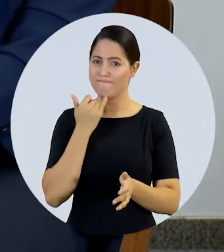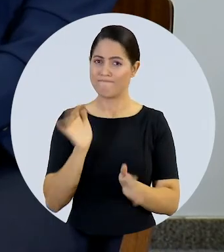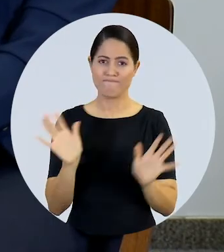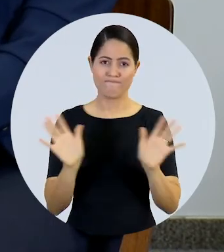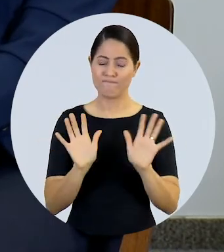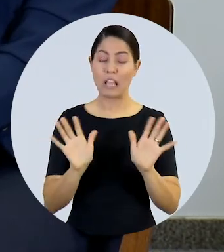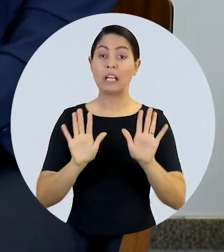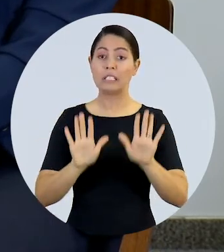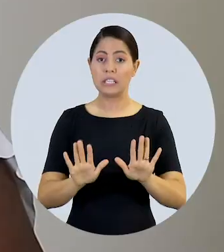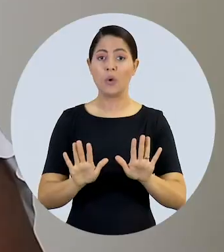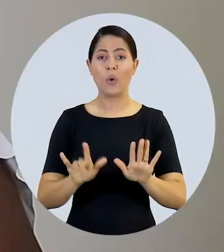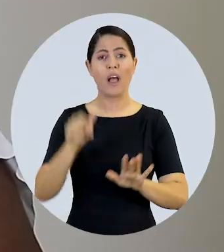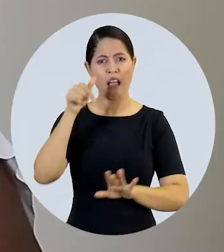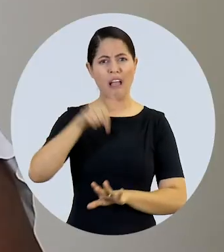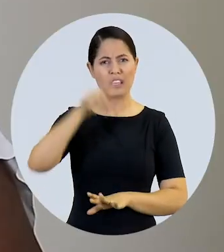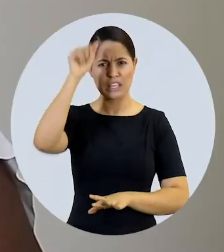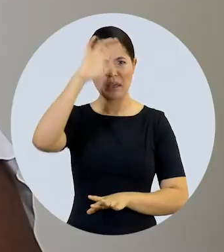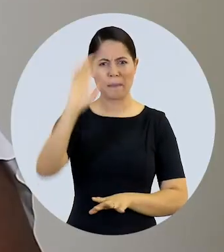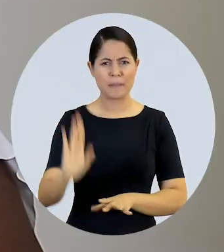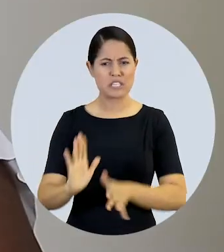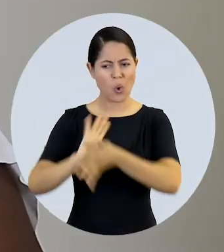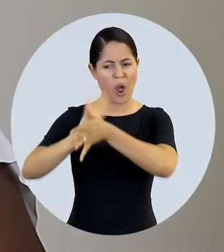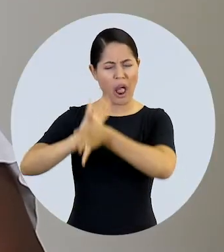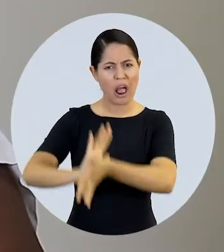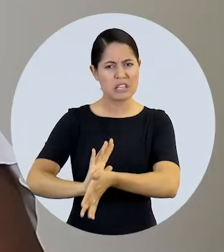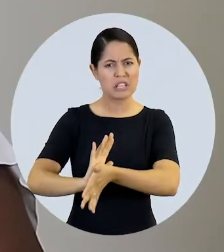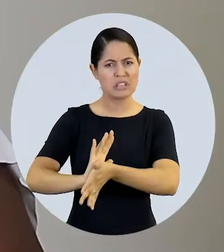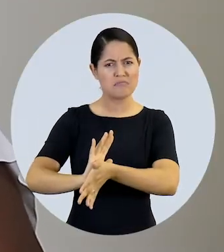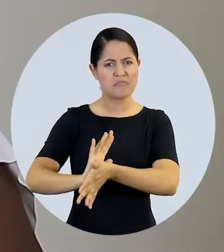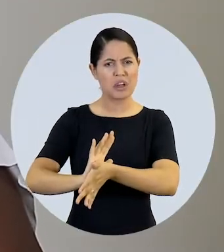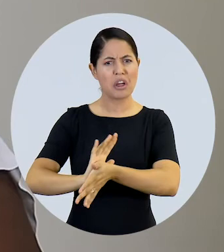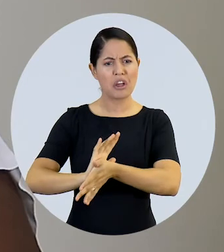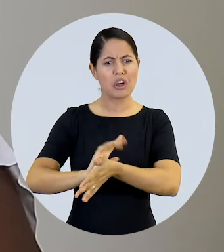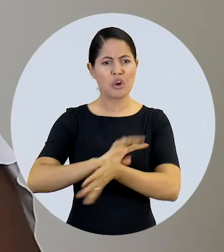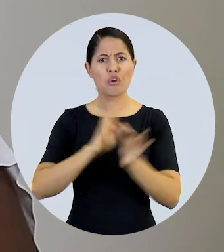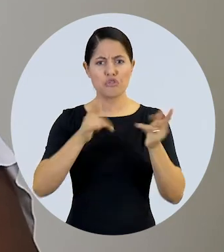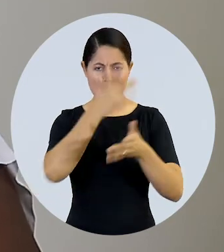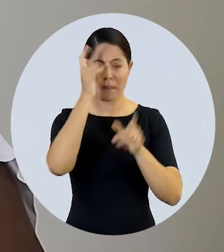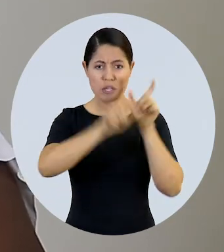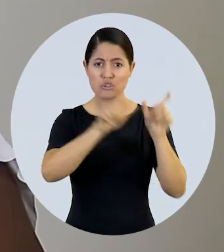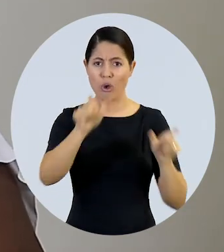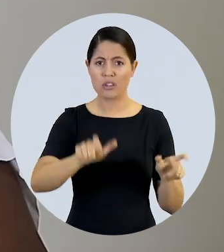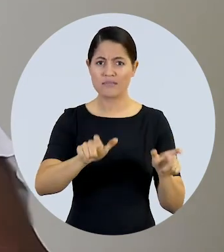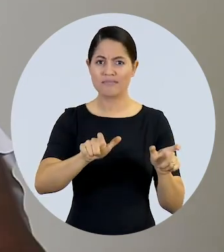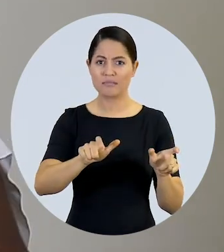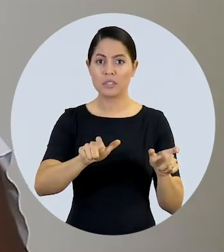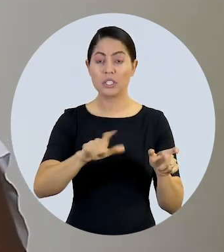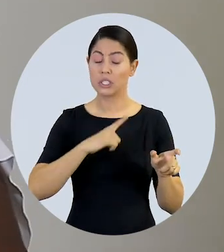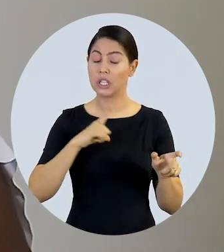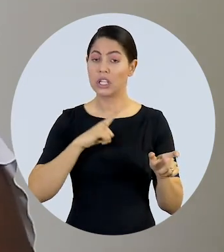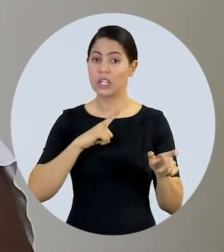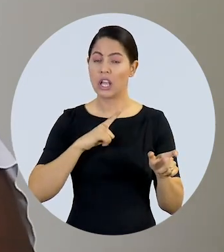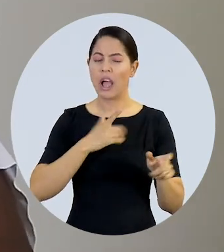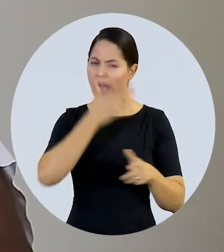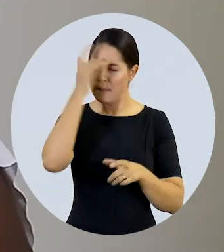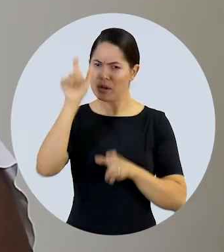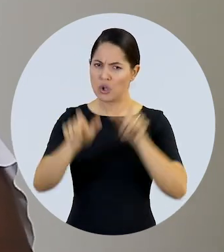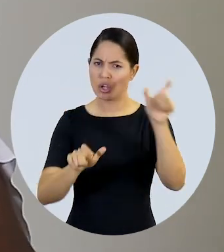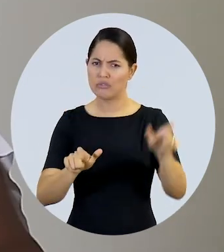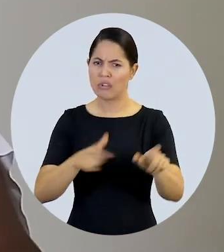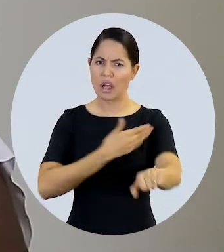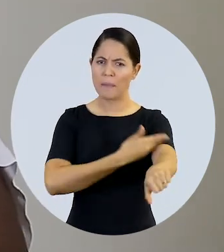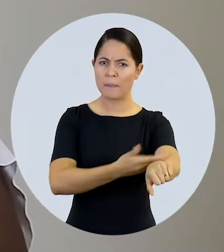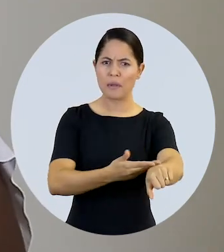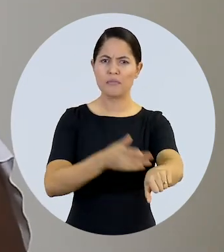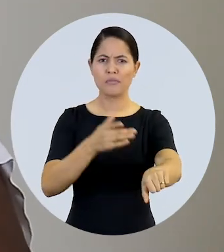pesquisa da Oxfam, ela pergunta o seguinte: tem racismo no Brasil? Todo mundo acha que tem. Os negros e os brancos são tratados